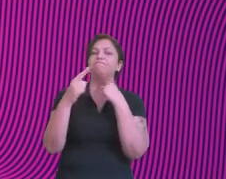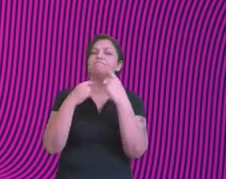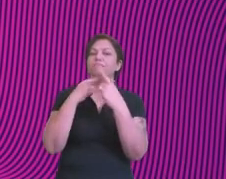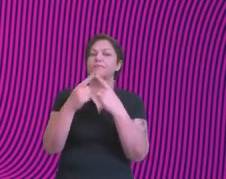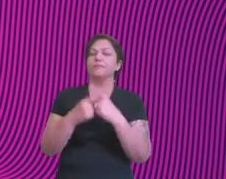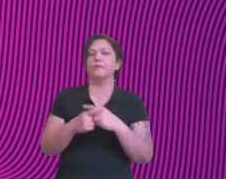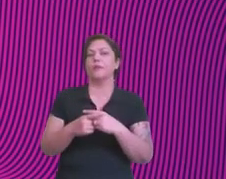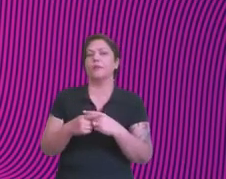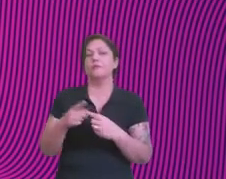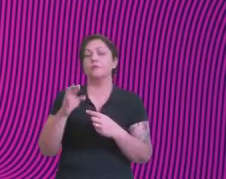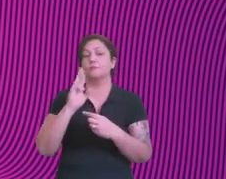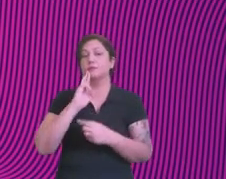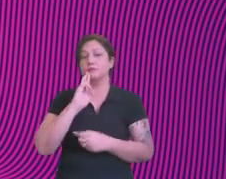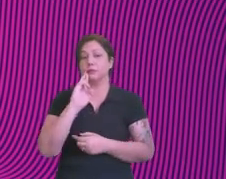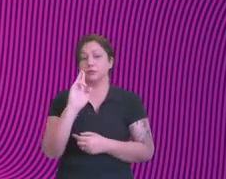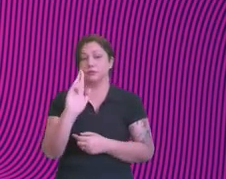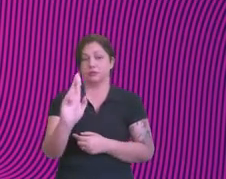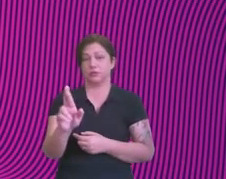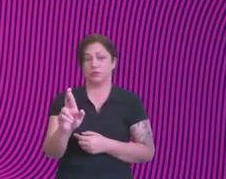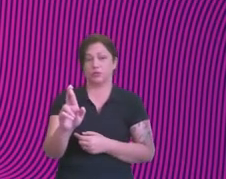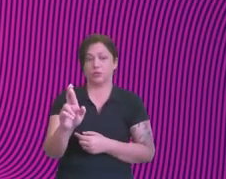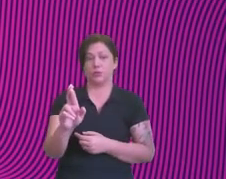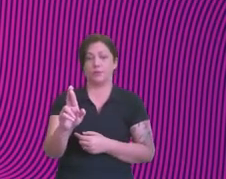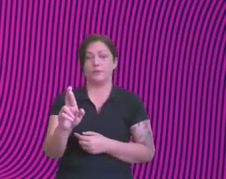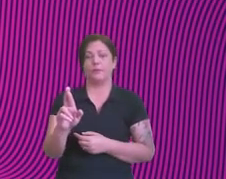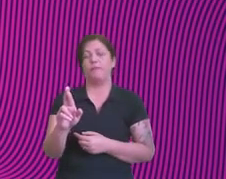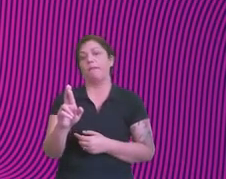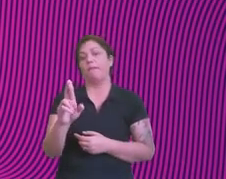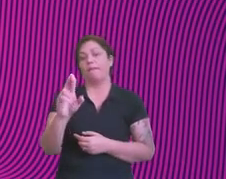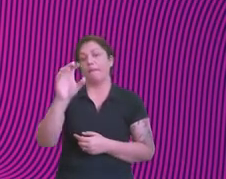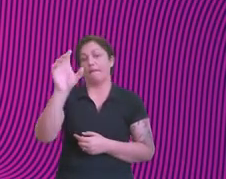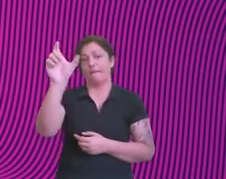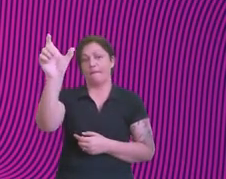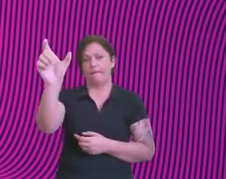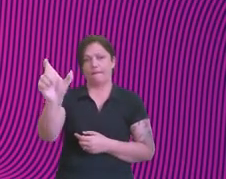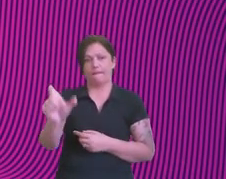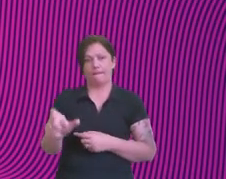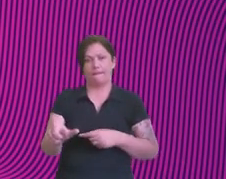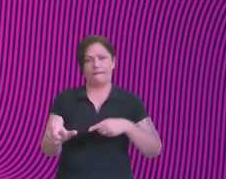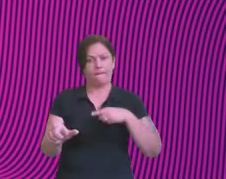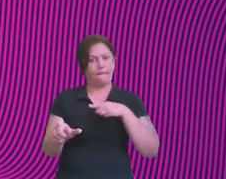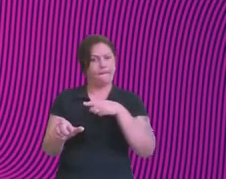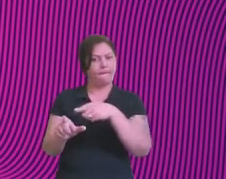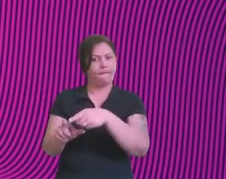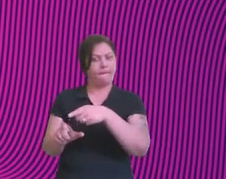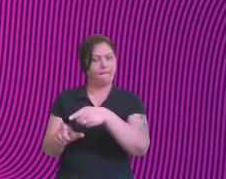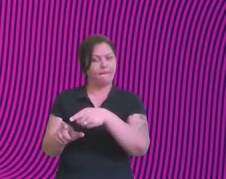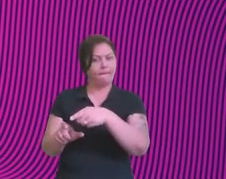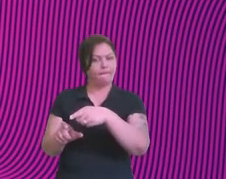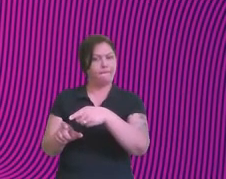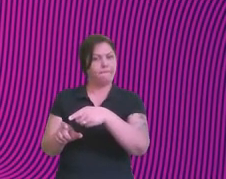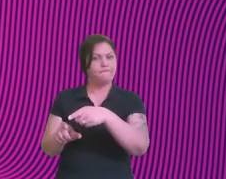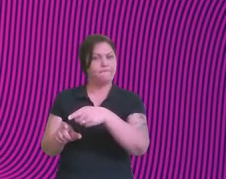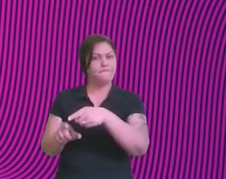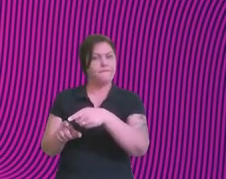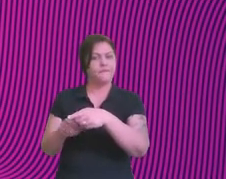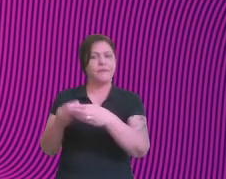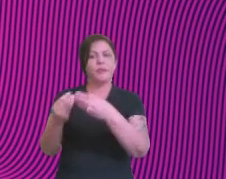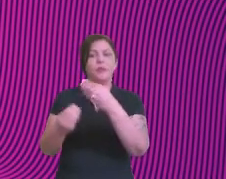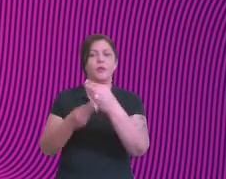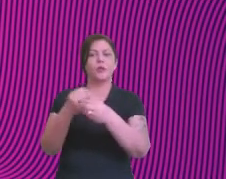resposta, né, do benefício dessa paciente de ressecção, de